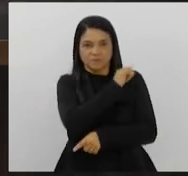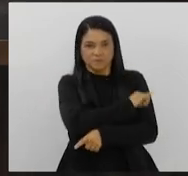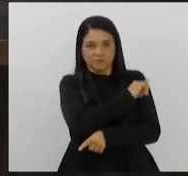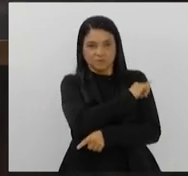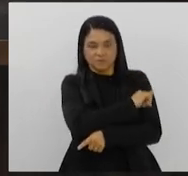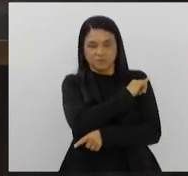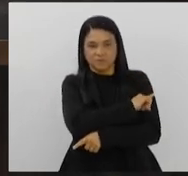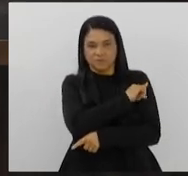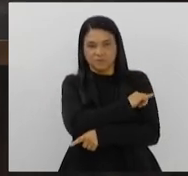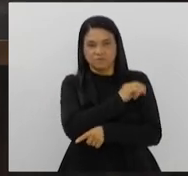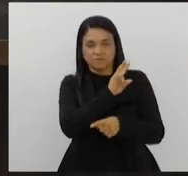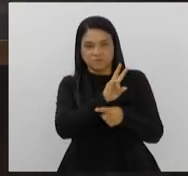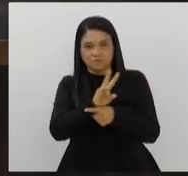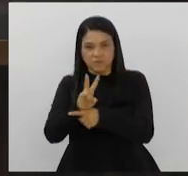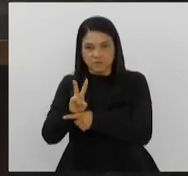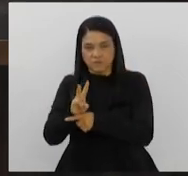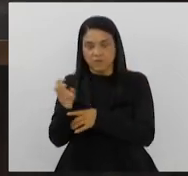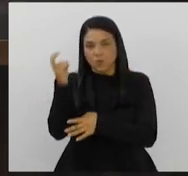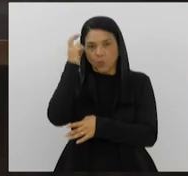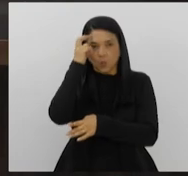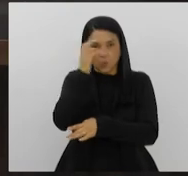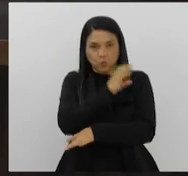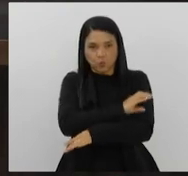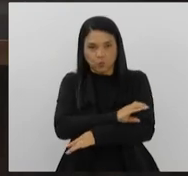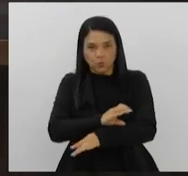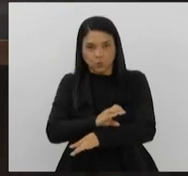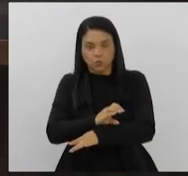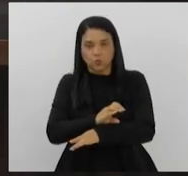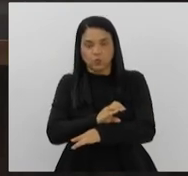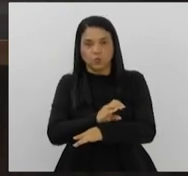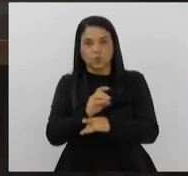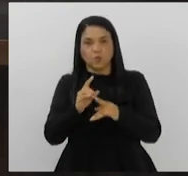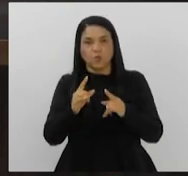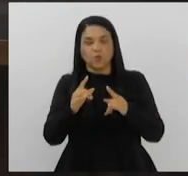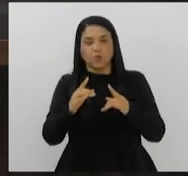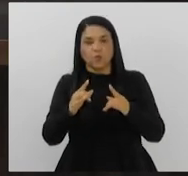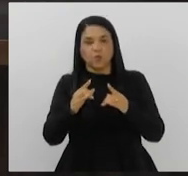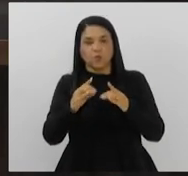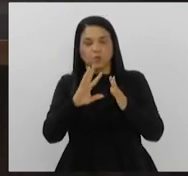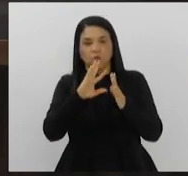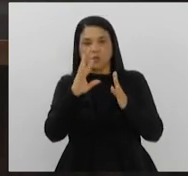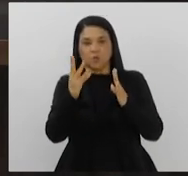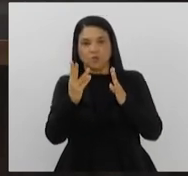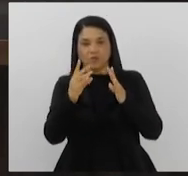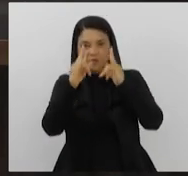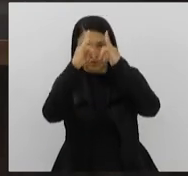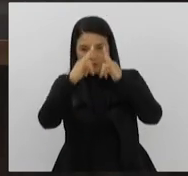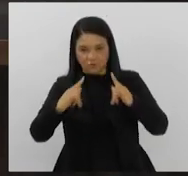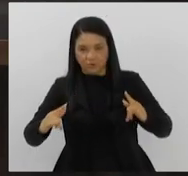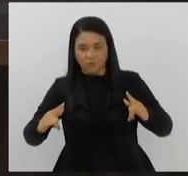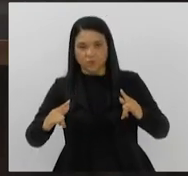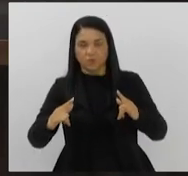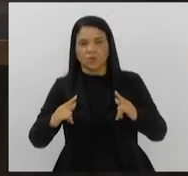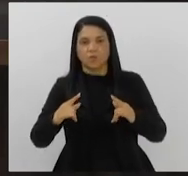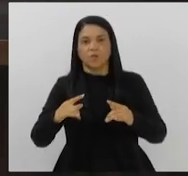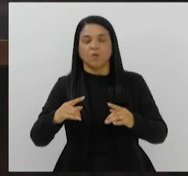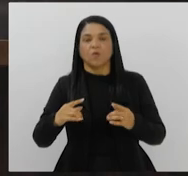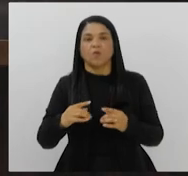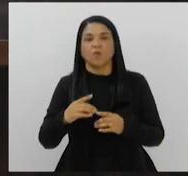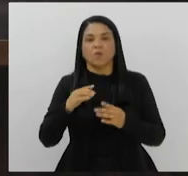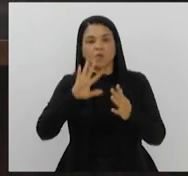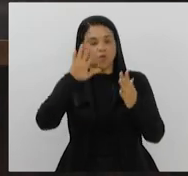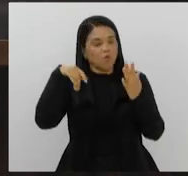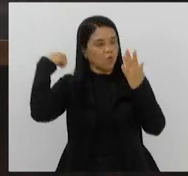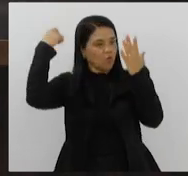de preservação cultural o templo Espírito Ogum Megé. Parecer